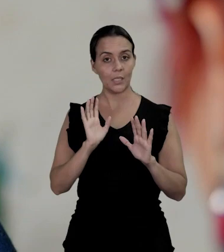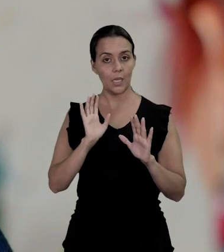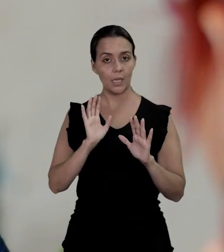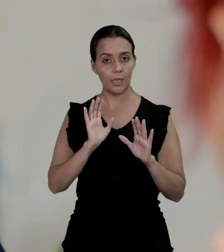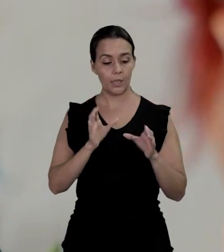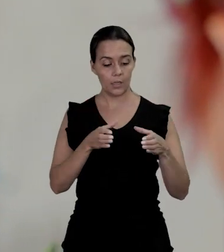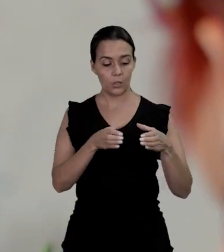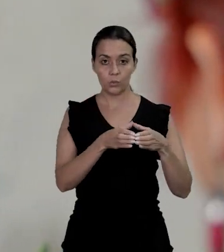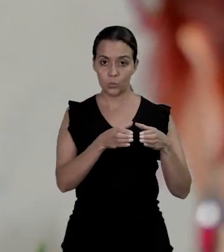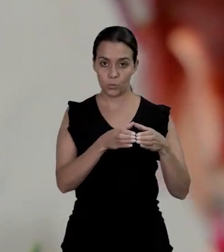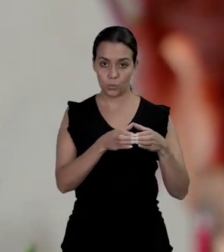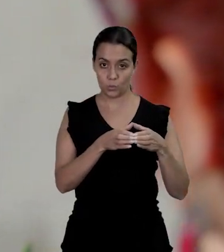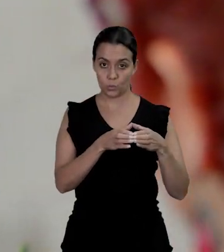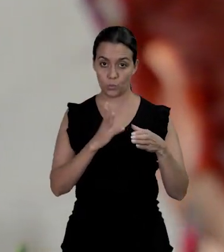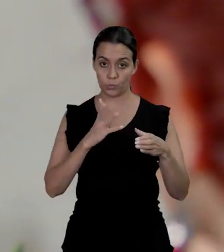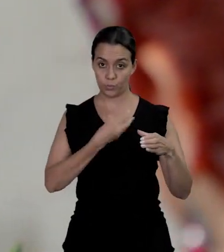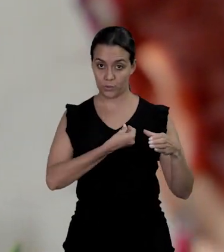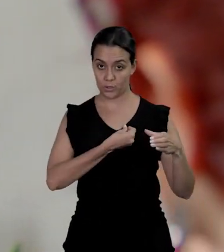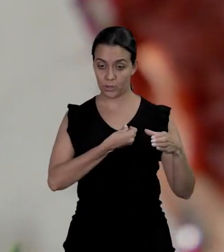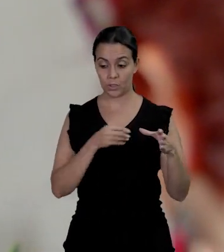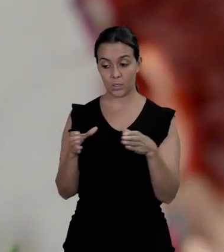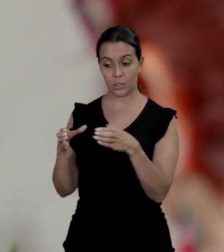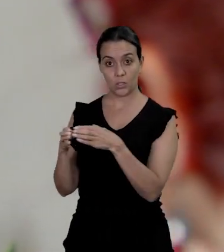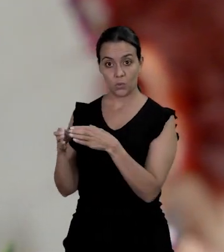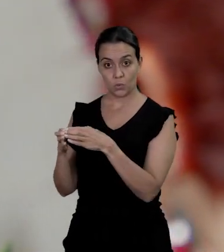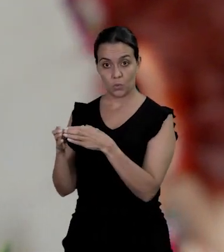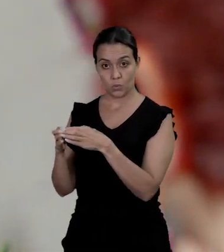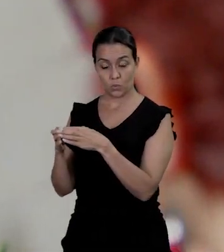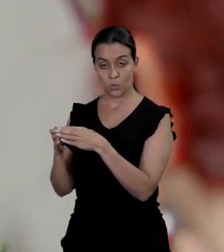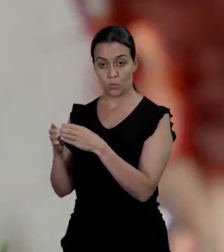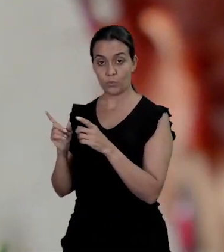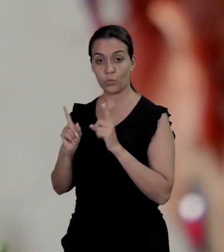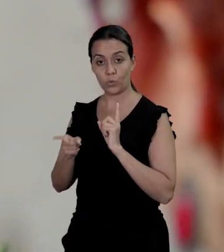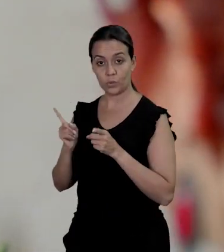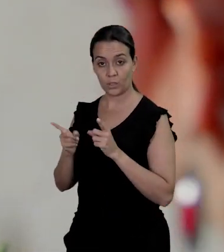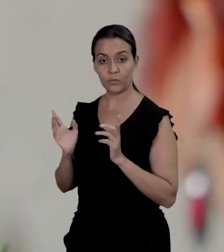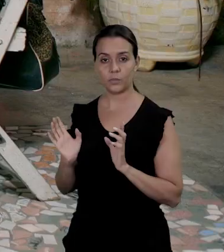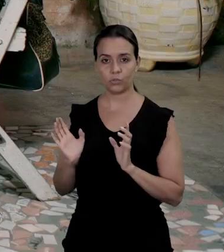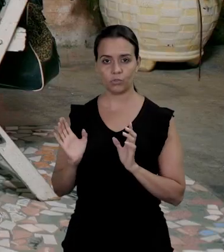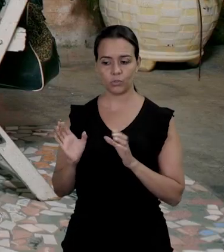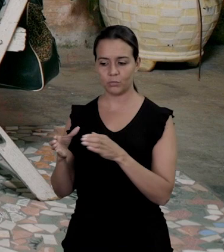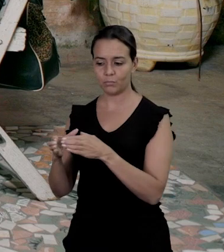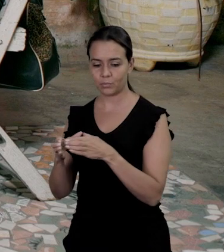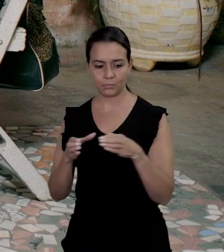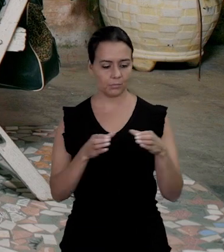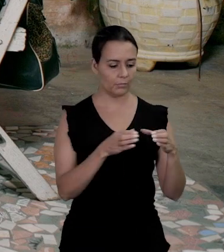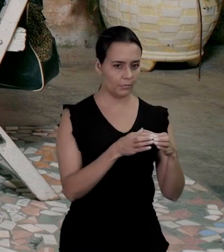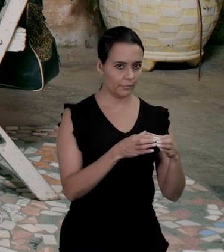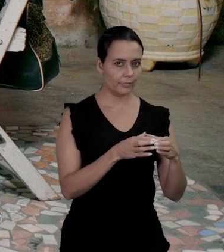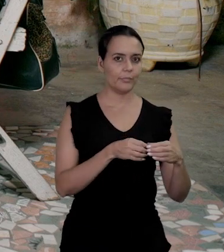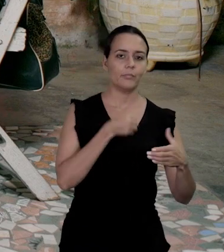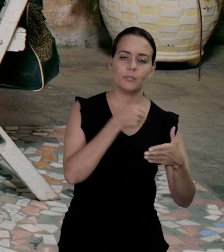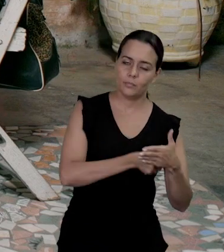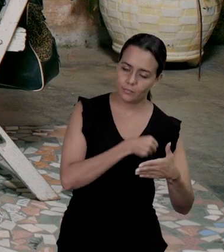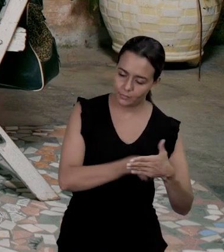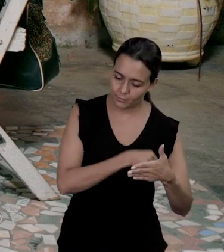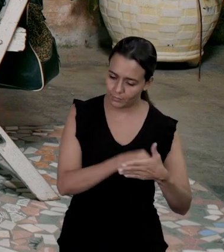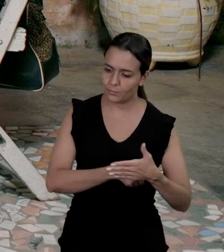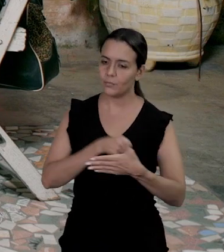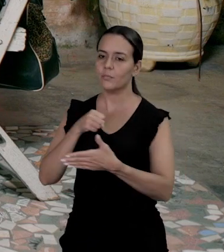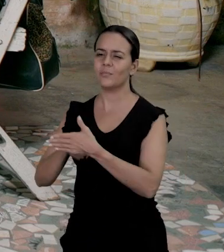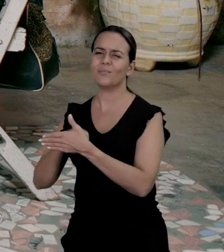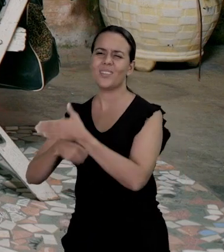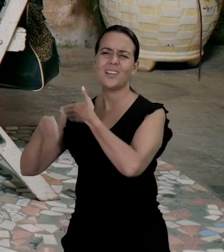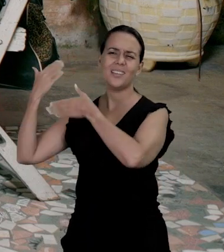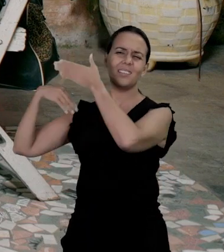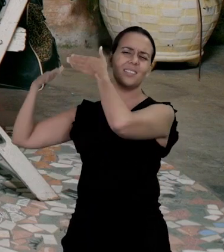as organizações trans e as organizações de travestis no Brasil, que são mais antigas, elas vão ter um duro caminho que